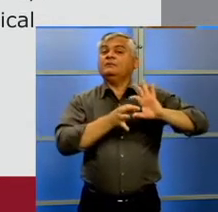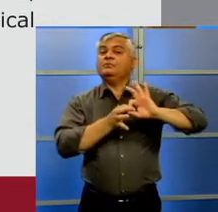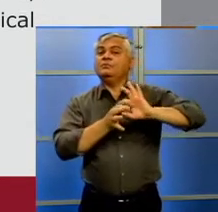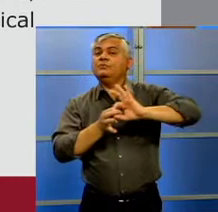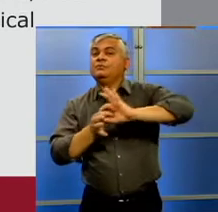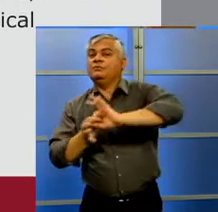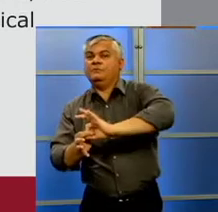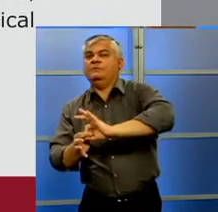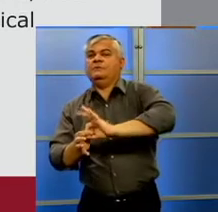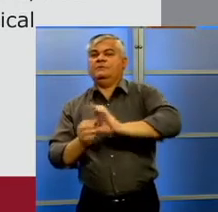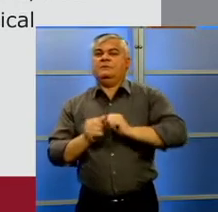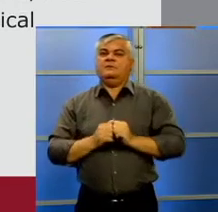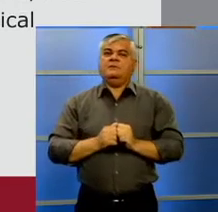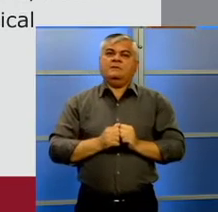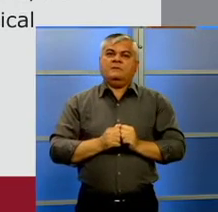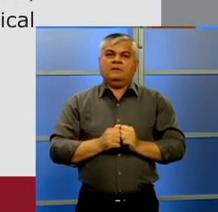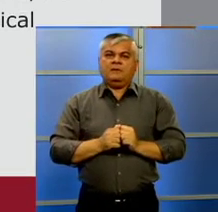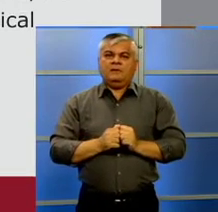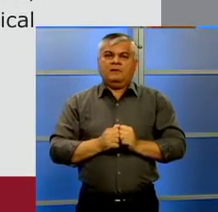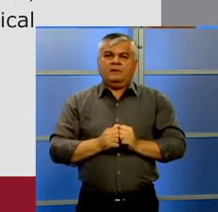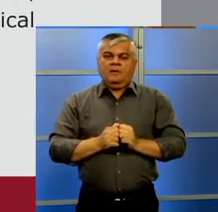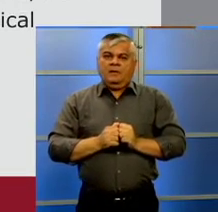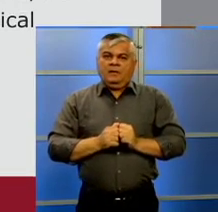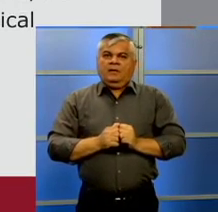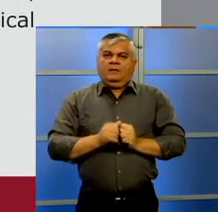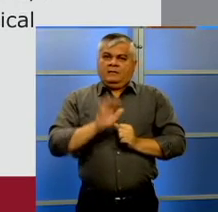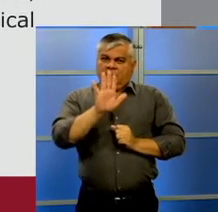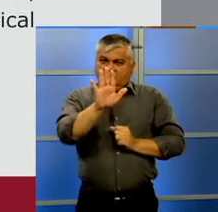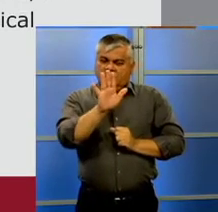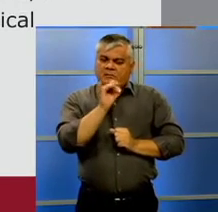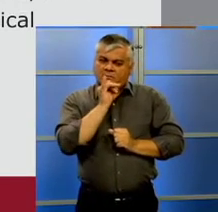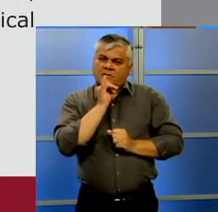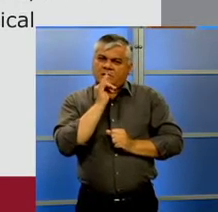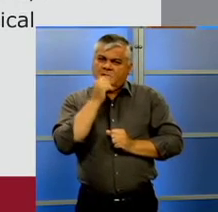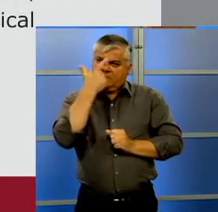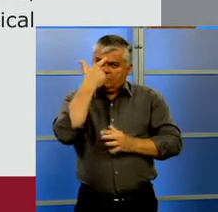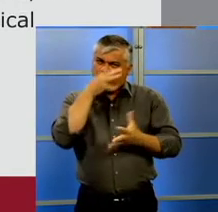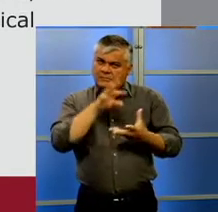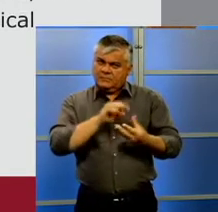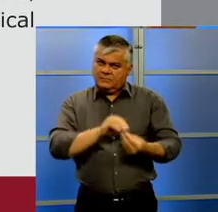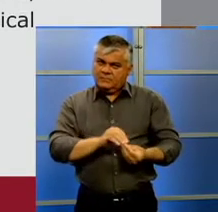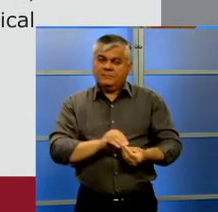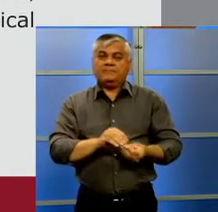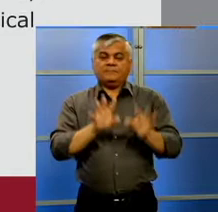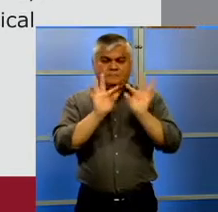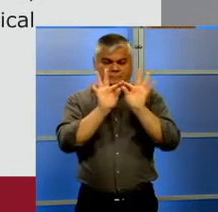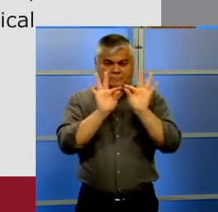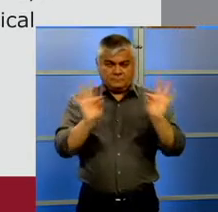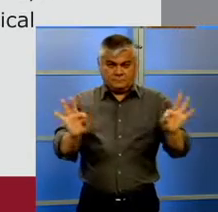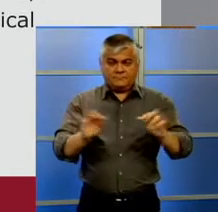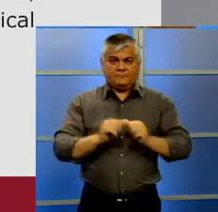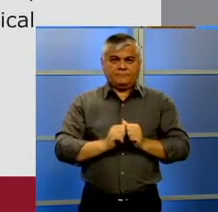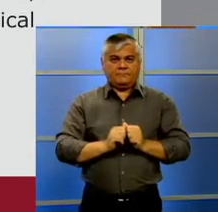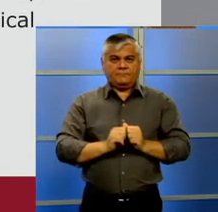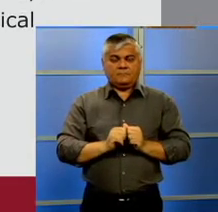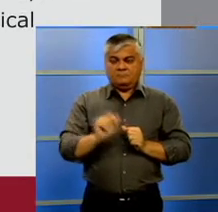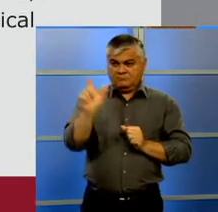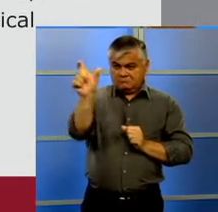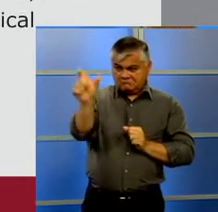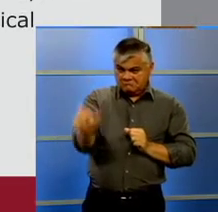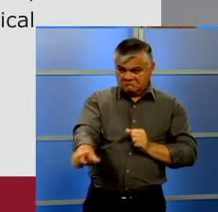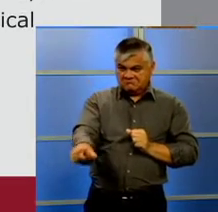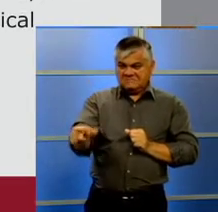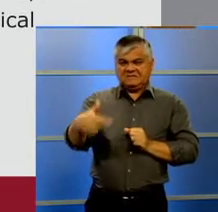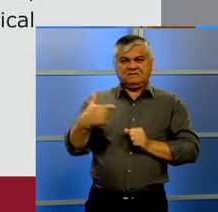em que relacionamos. Para que você compreenda melhor, em uma frase em que você quer dizer que alguém é